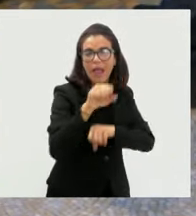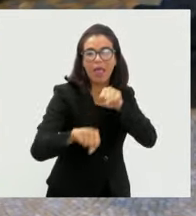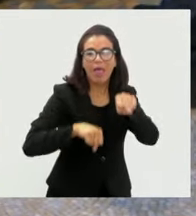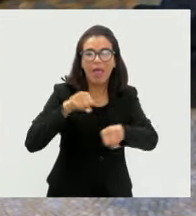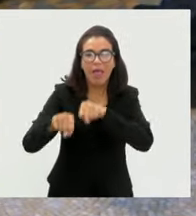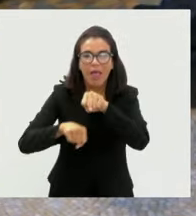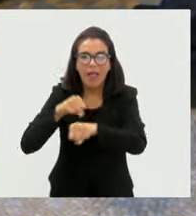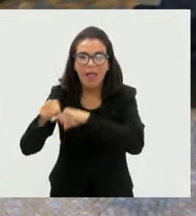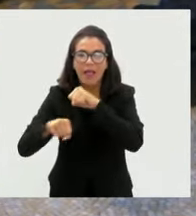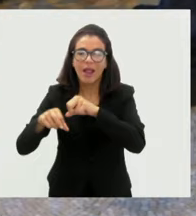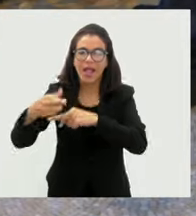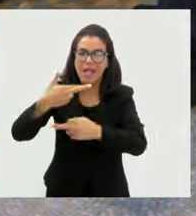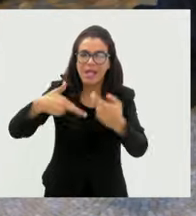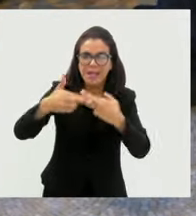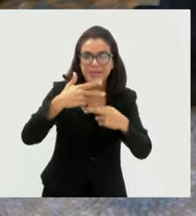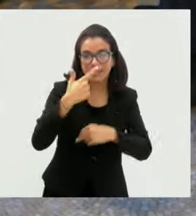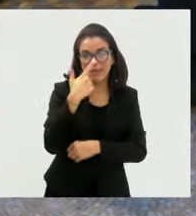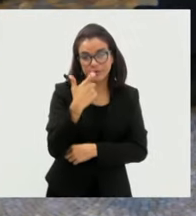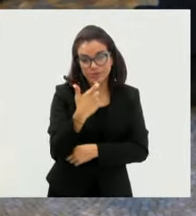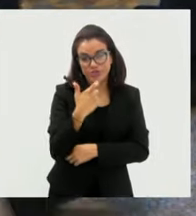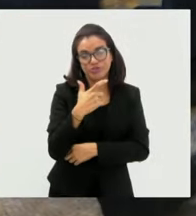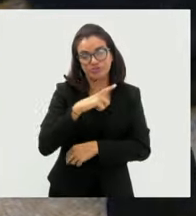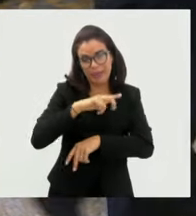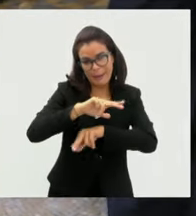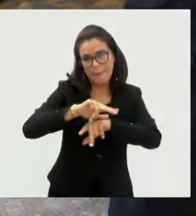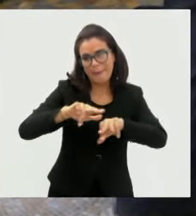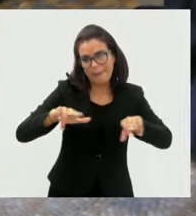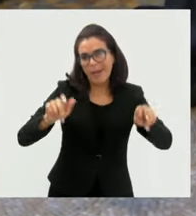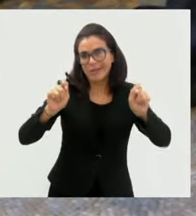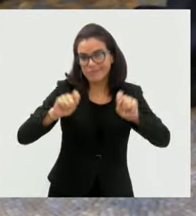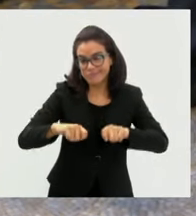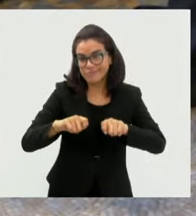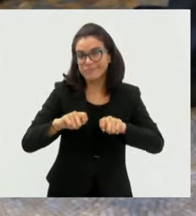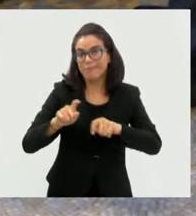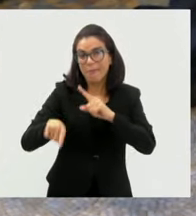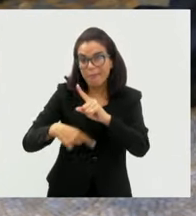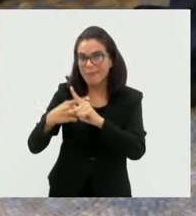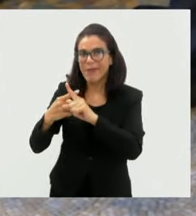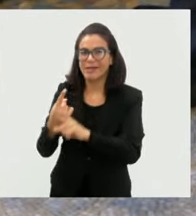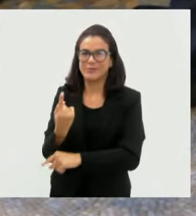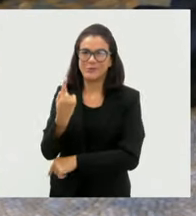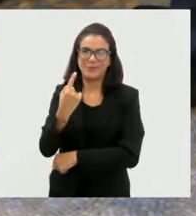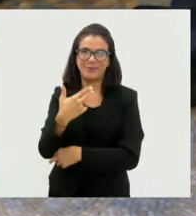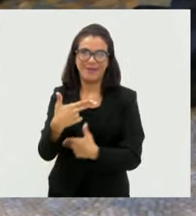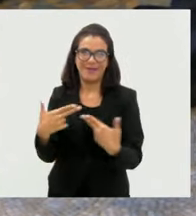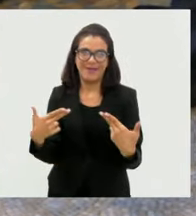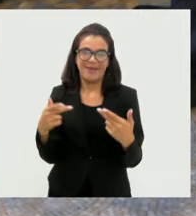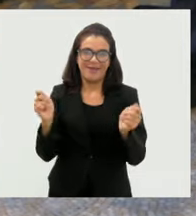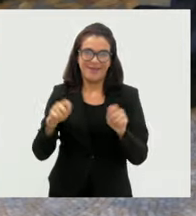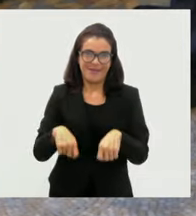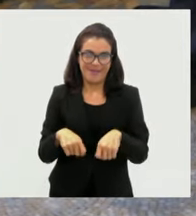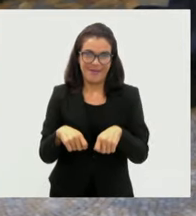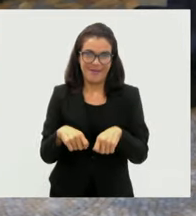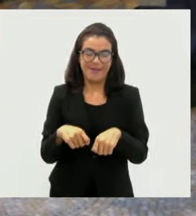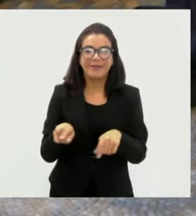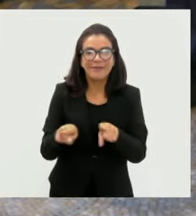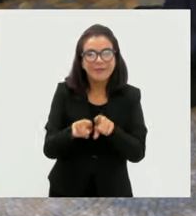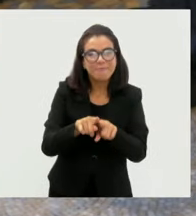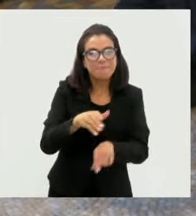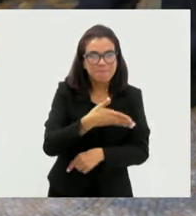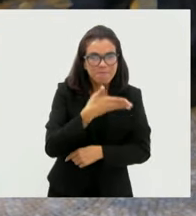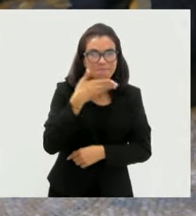reciclar o lixo. Então isso é mais uma coisa que as pessoas podem fazer e melhora muito,